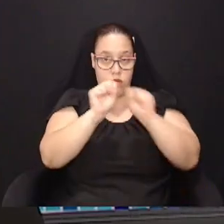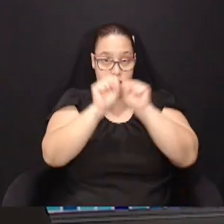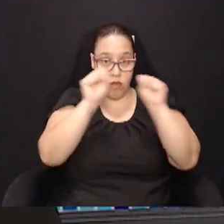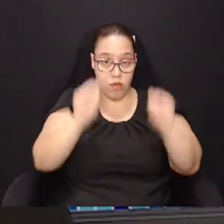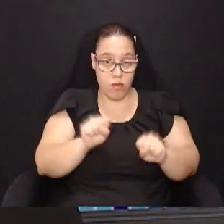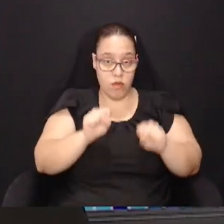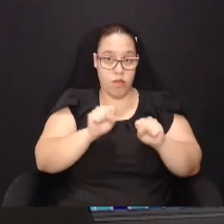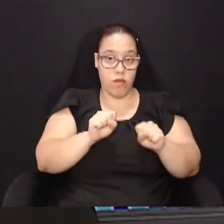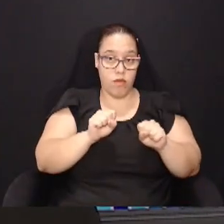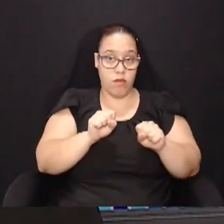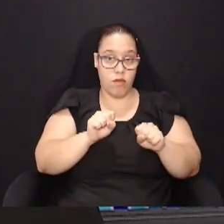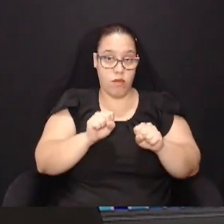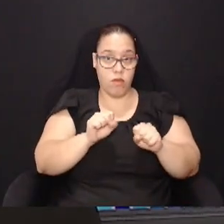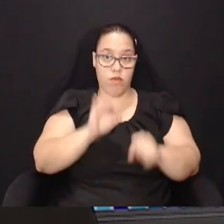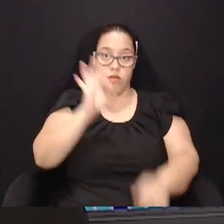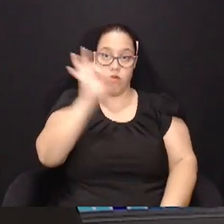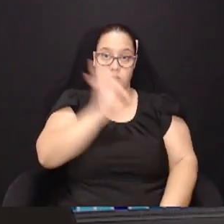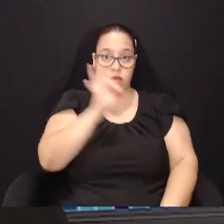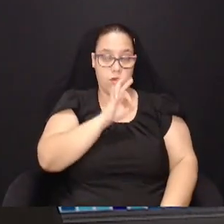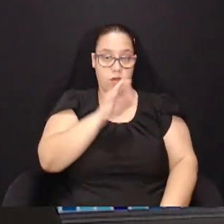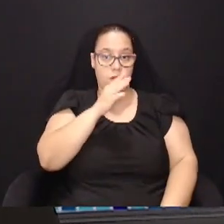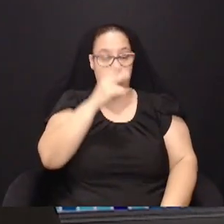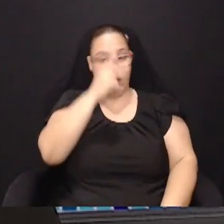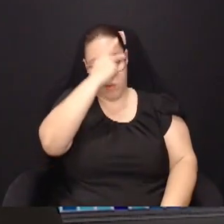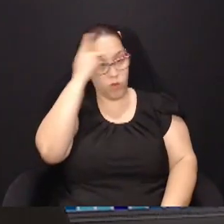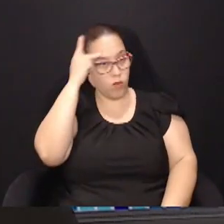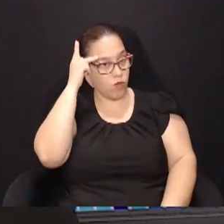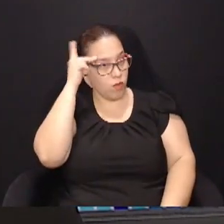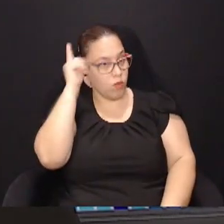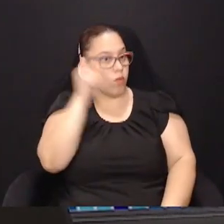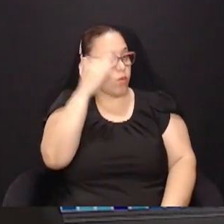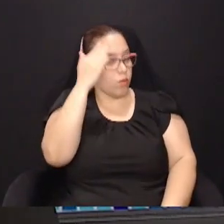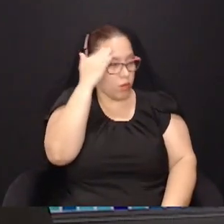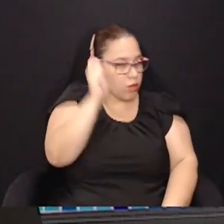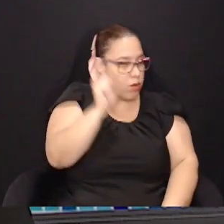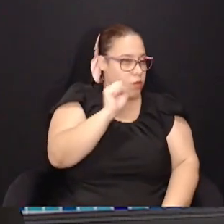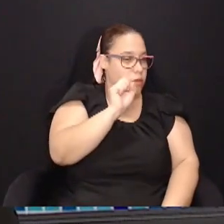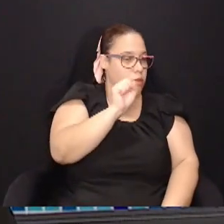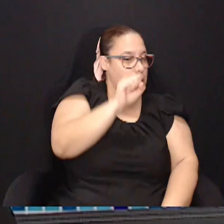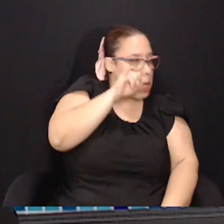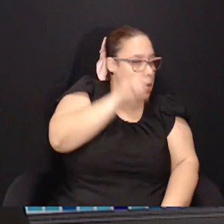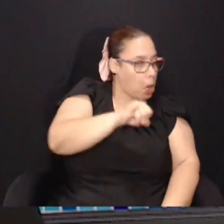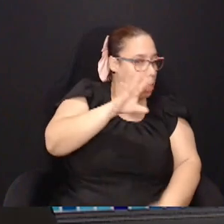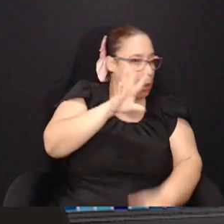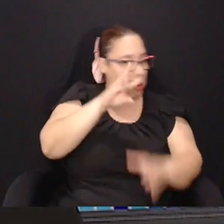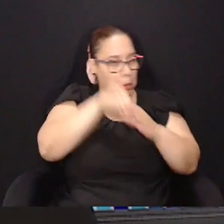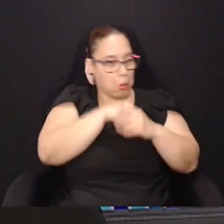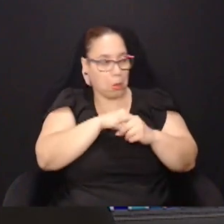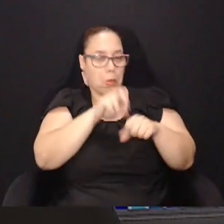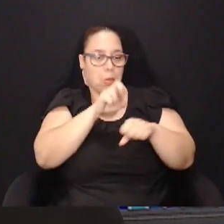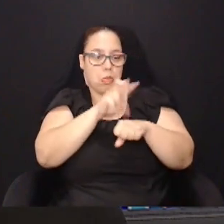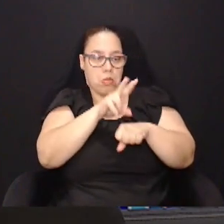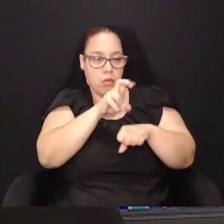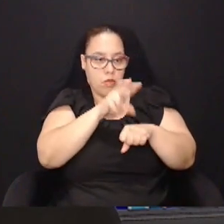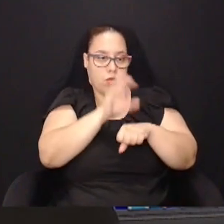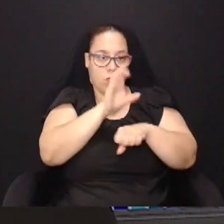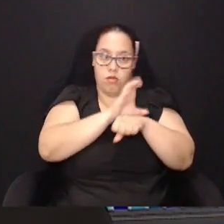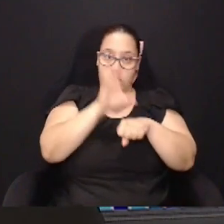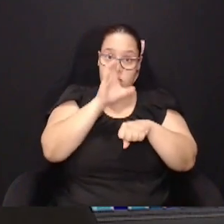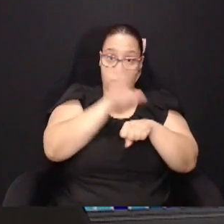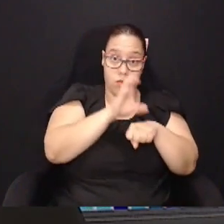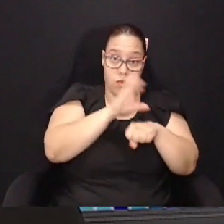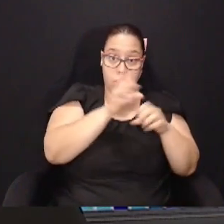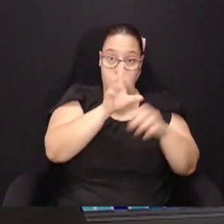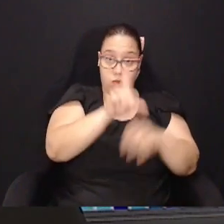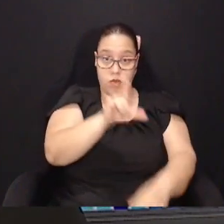classificação parcial para esse candidato, para que ele saiba se dentro da quantidade de vagas do curso que ele escolheu, ele